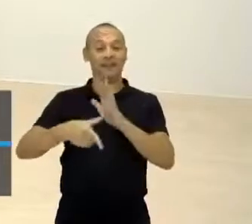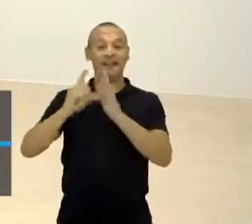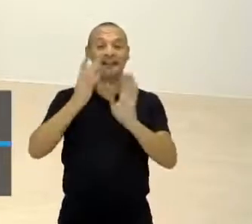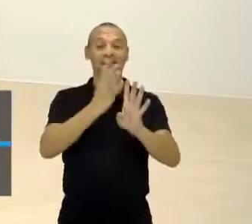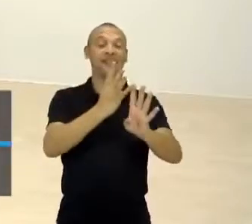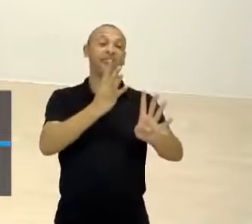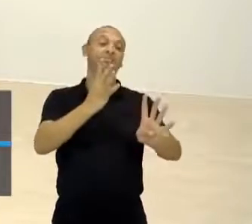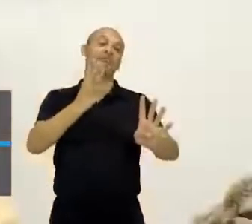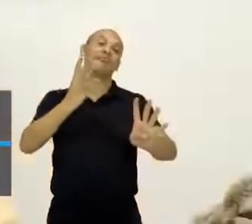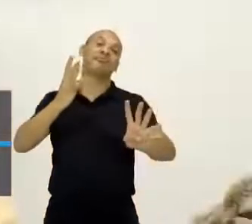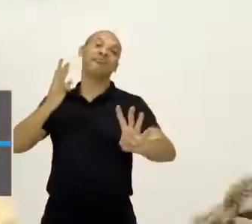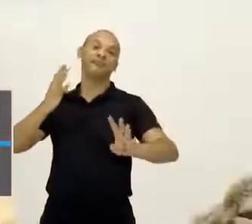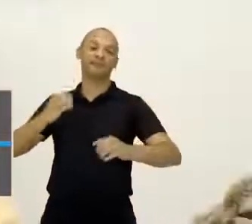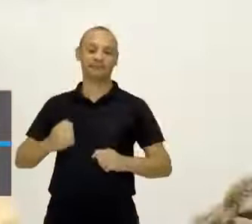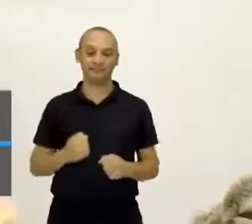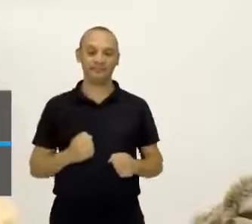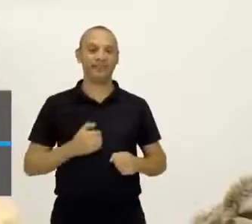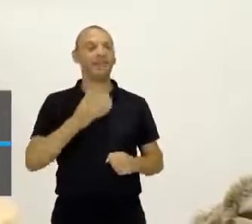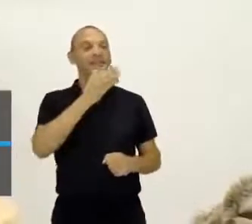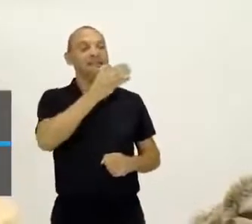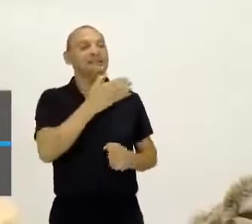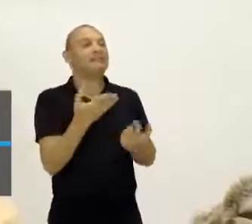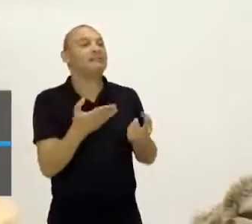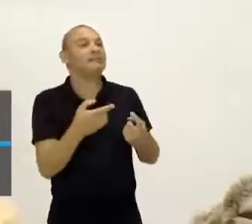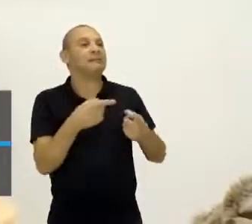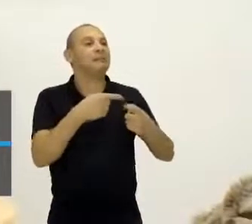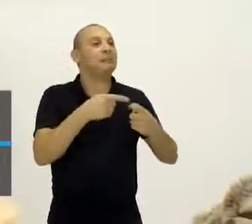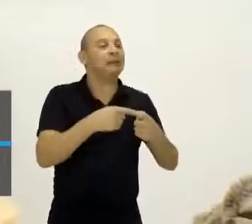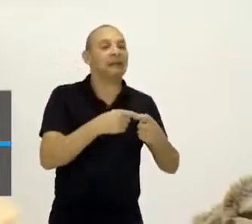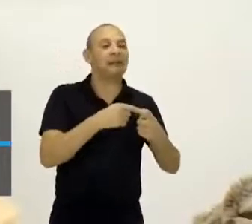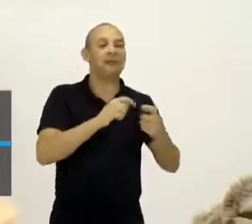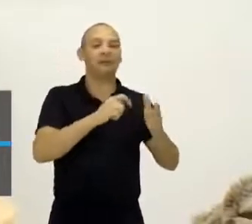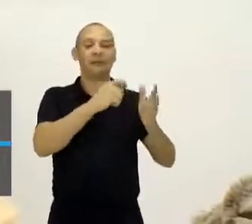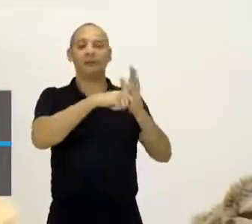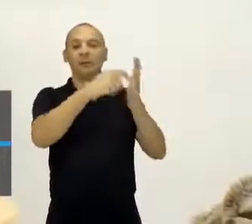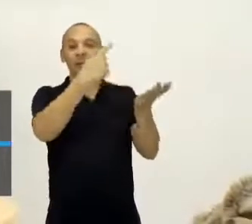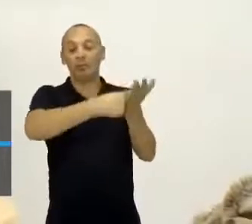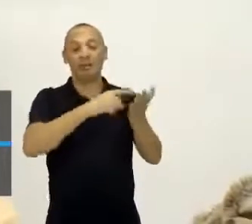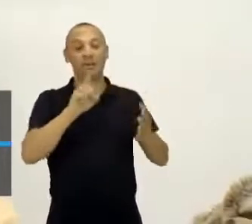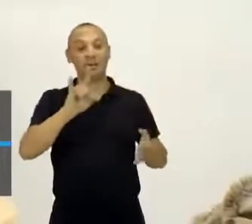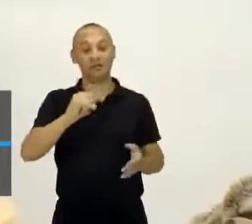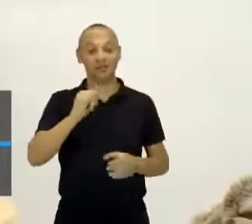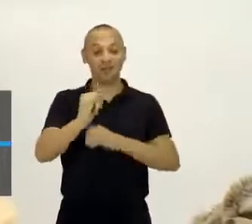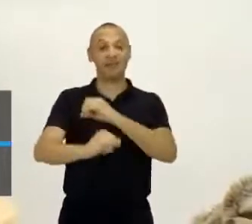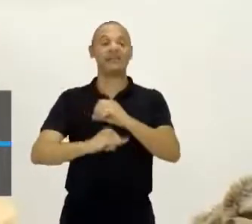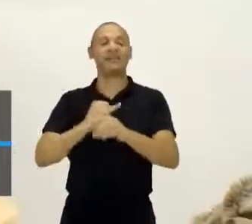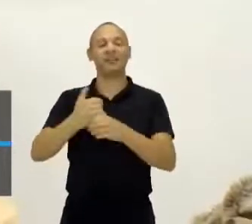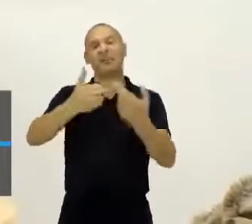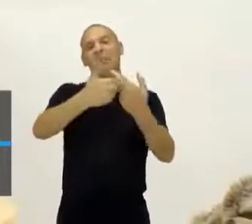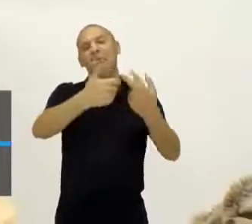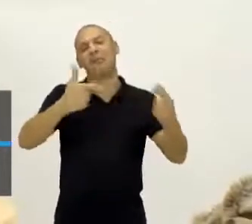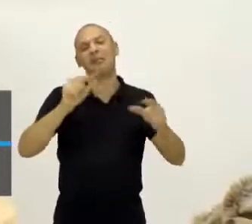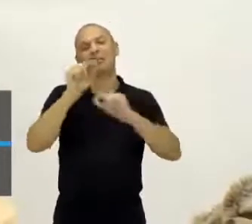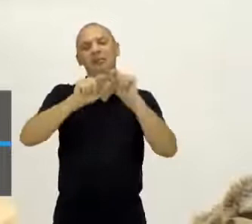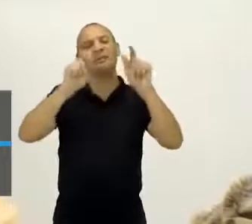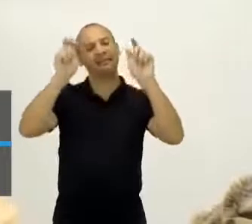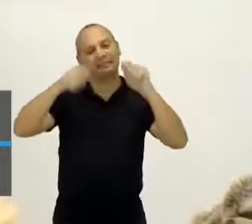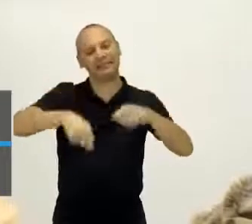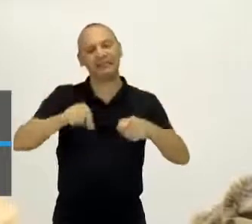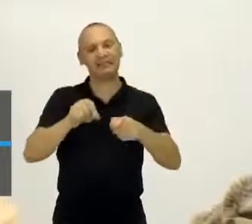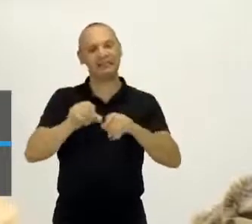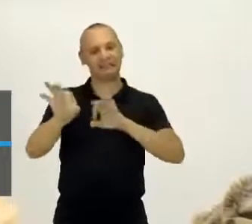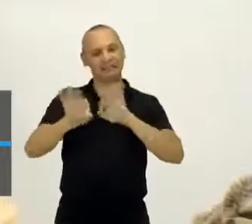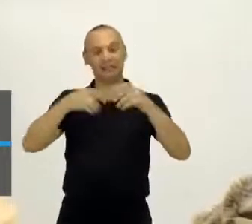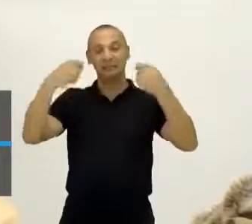né? Marca uma consulta via internet, né? Você consegue fazer um monte de coisas via internet